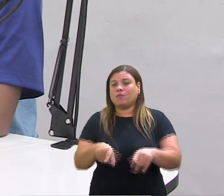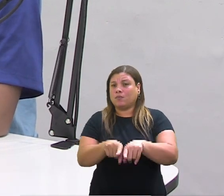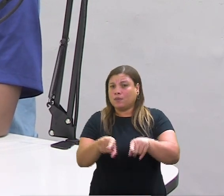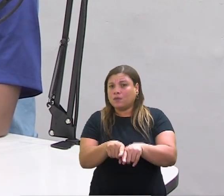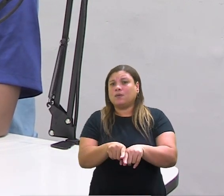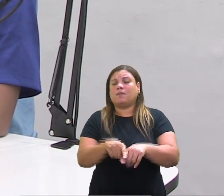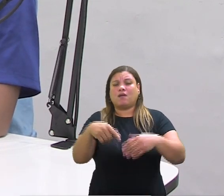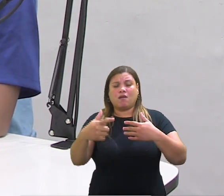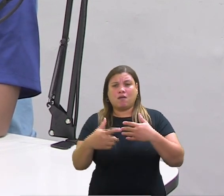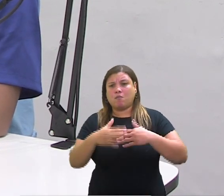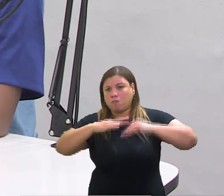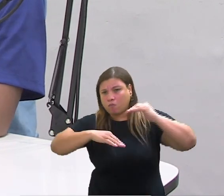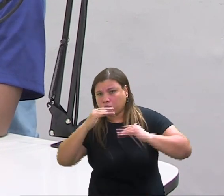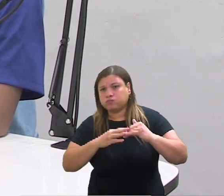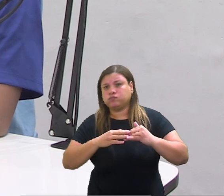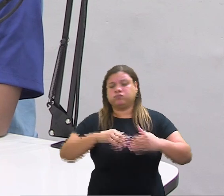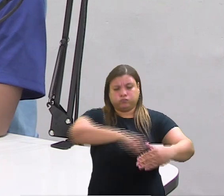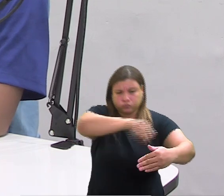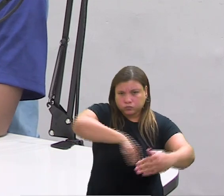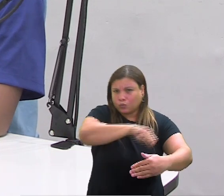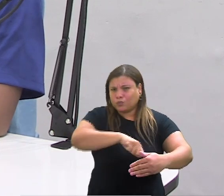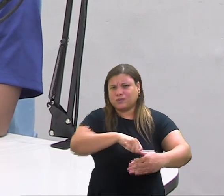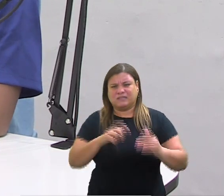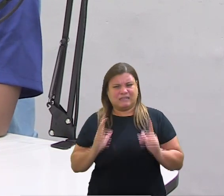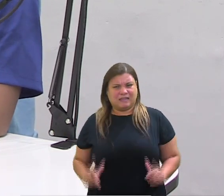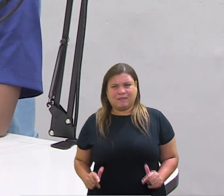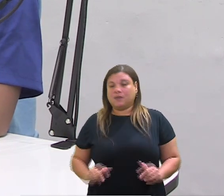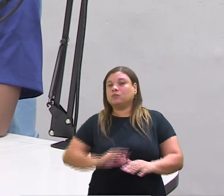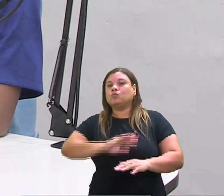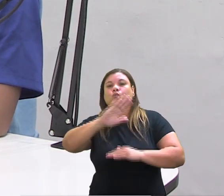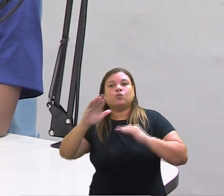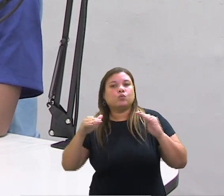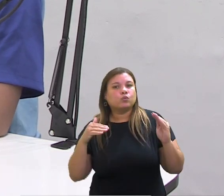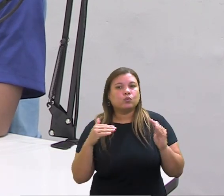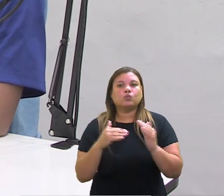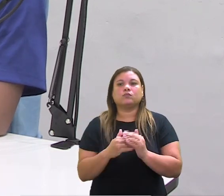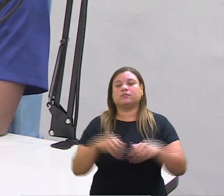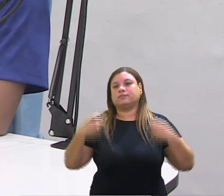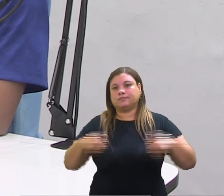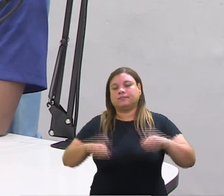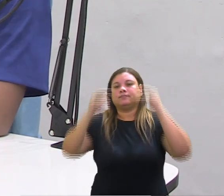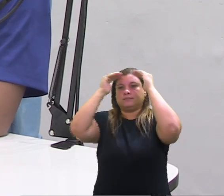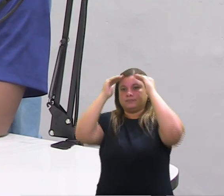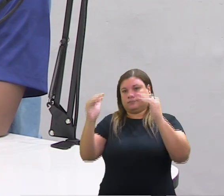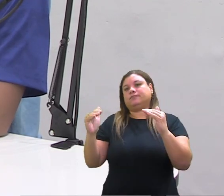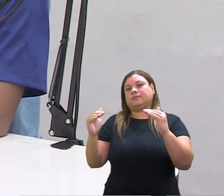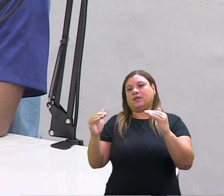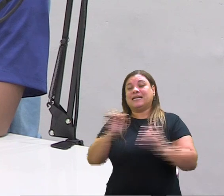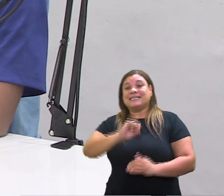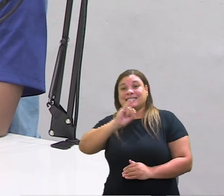do professor, como ele disse, ficar com fone dentro da sala, isso é